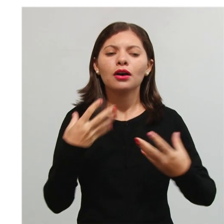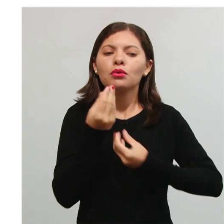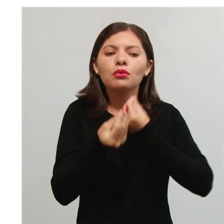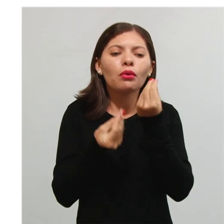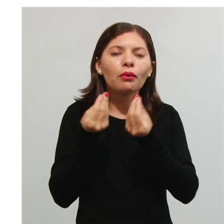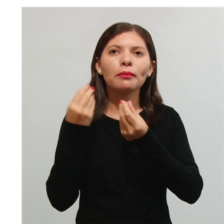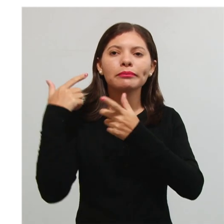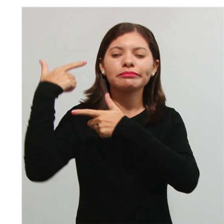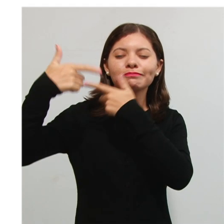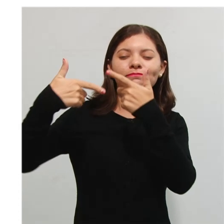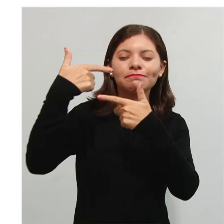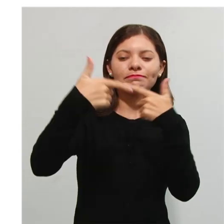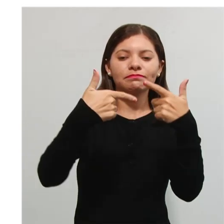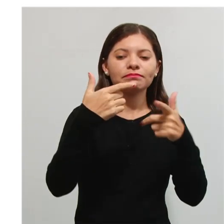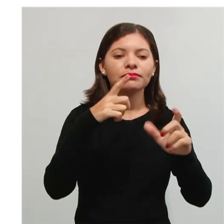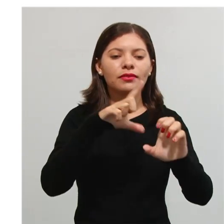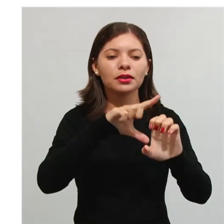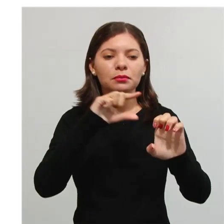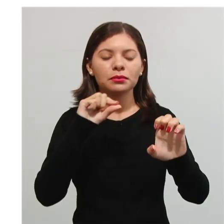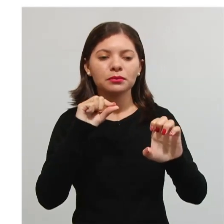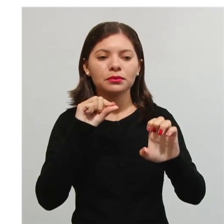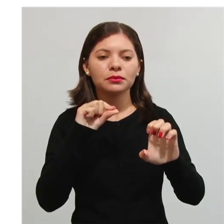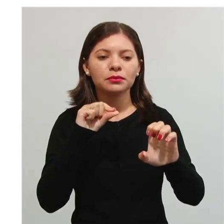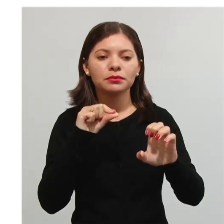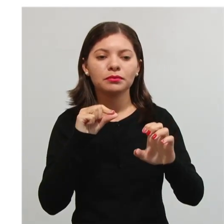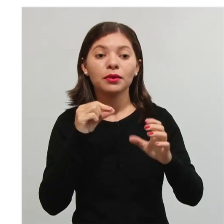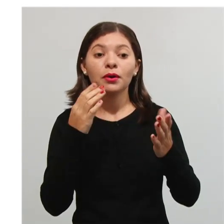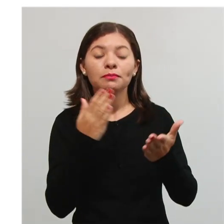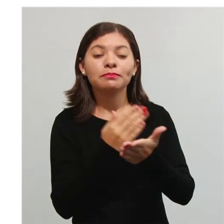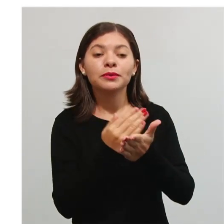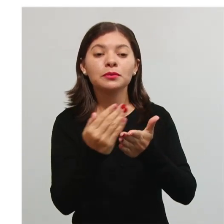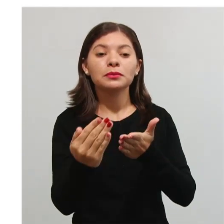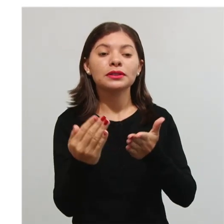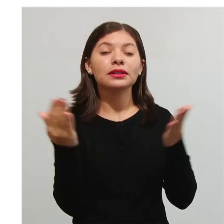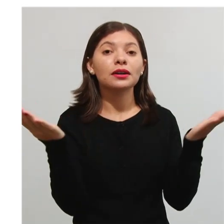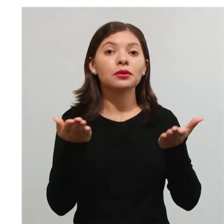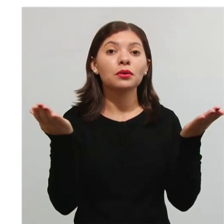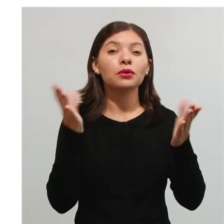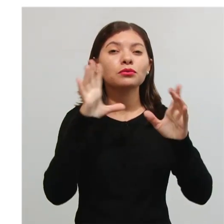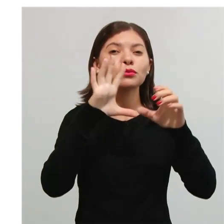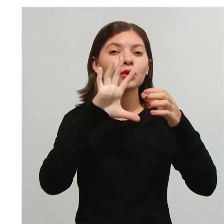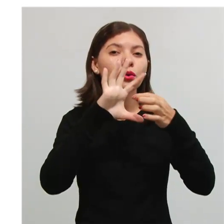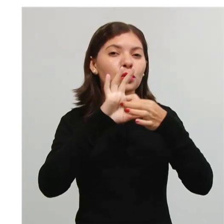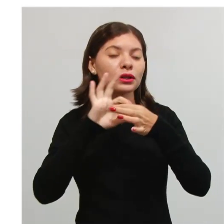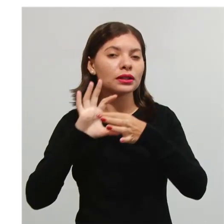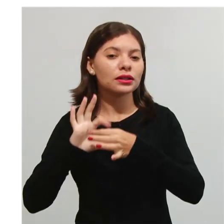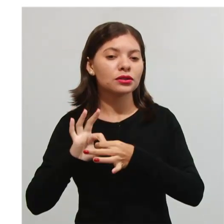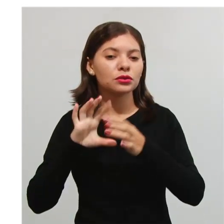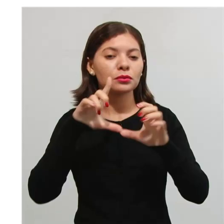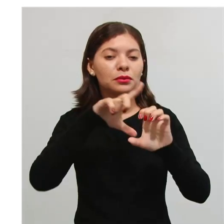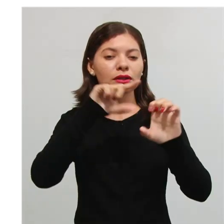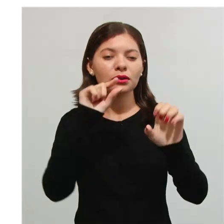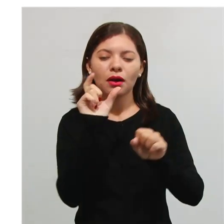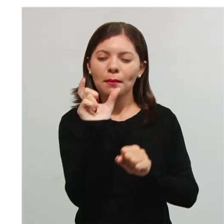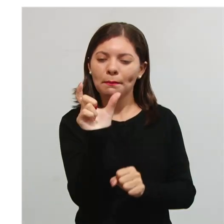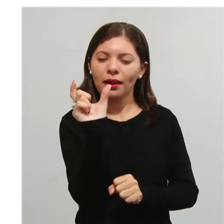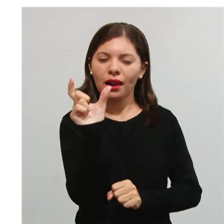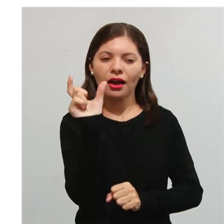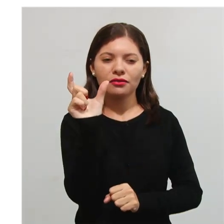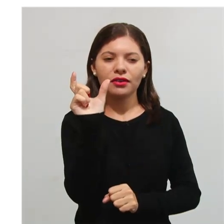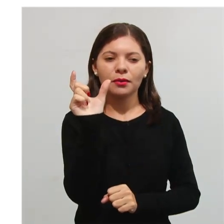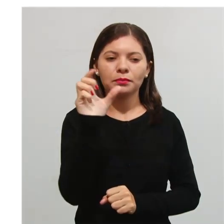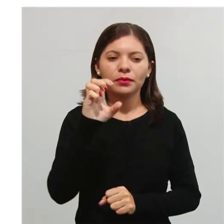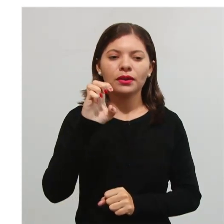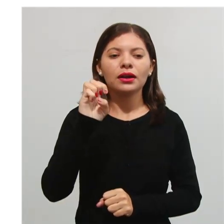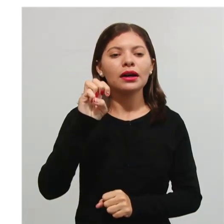carreiras empreendedoras. Nós vamos iniciar então com os contextos empreendedores. A palavra empreendedor